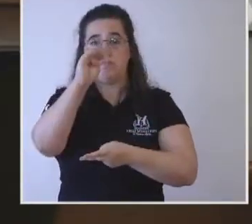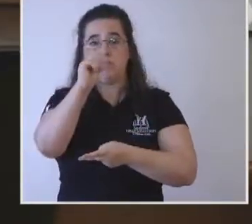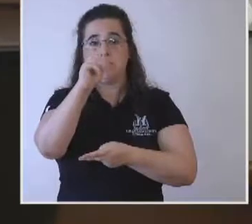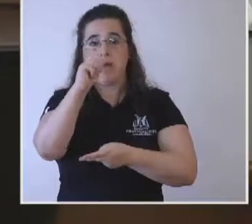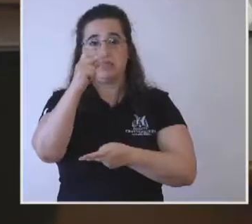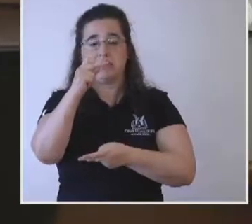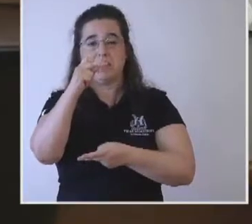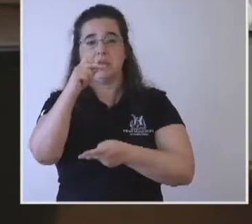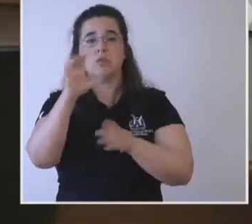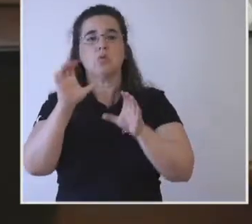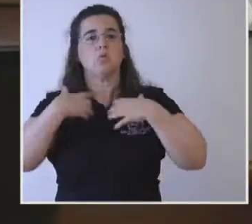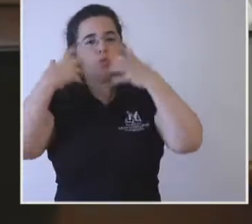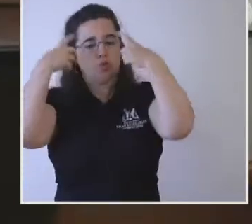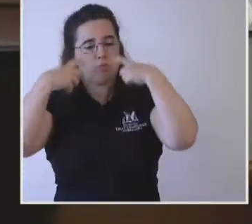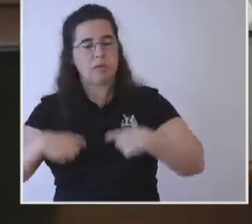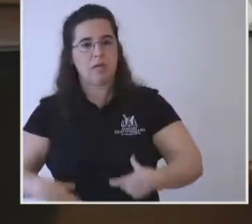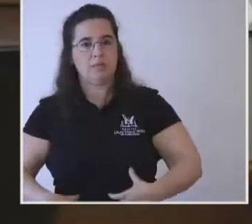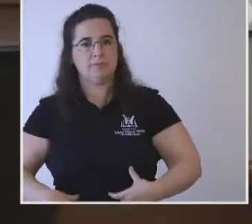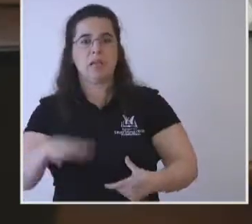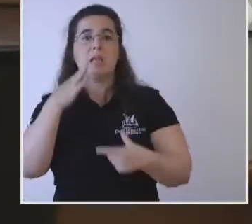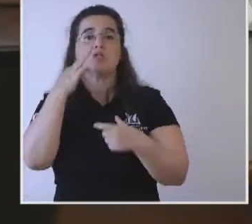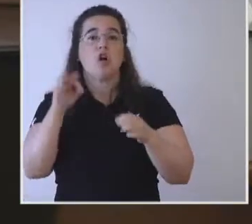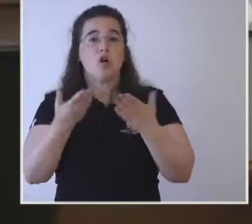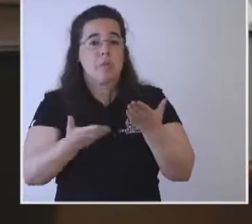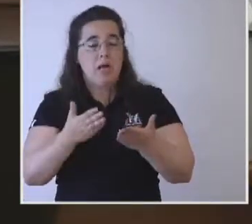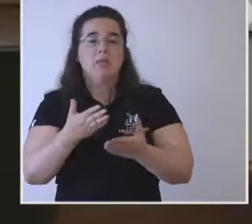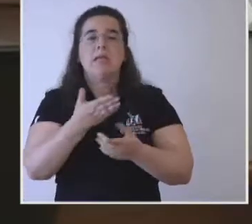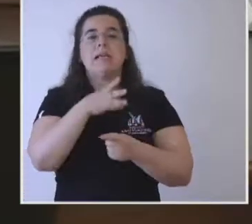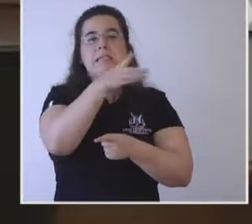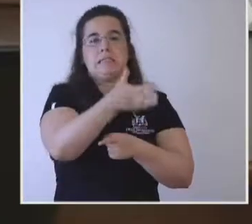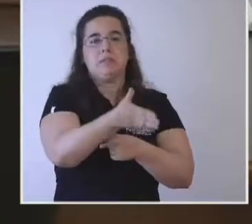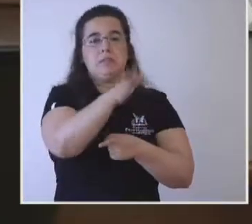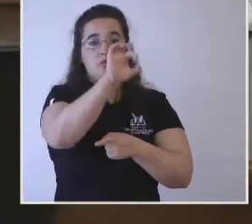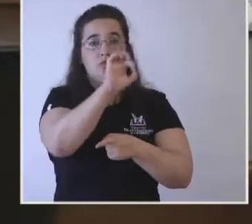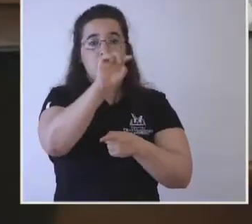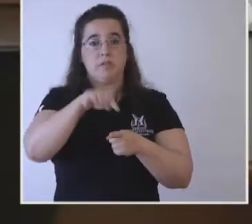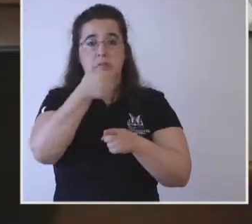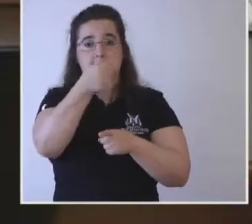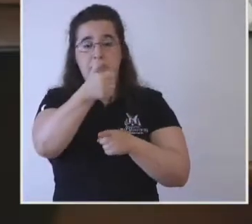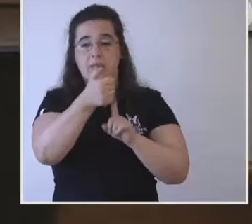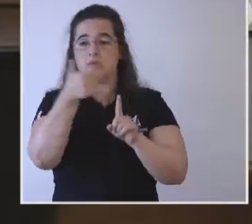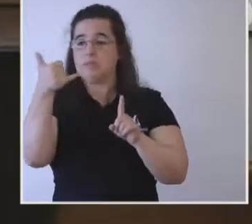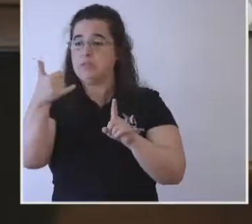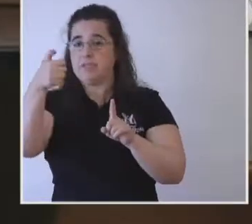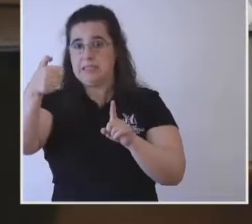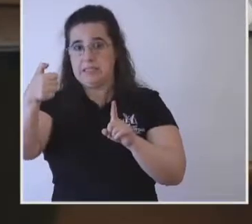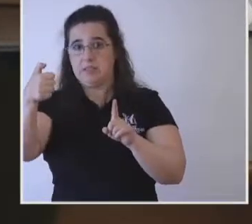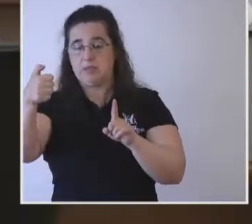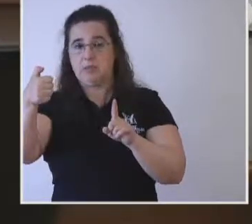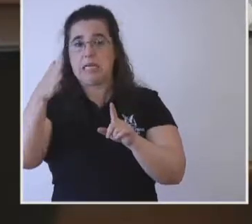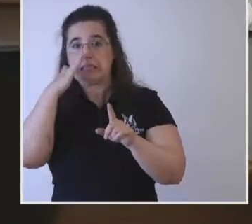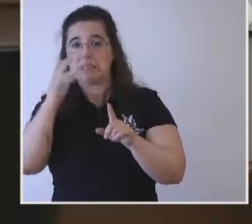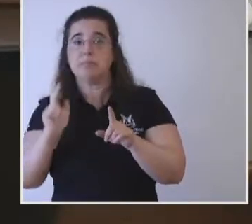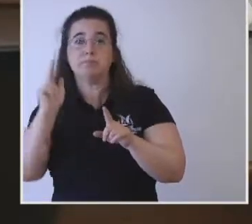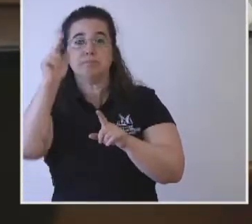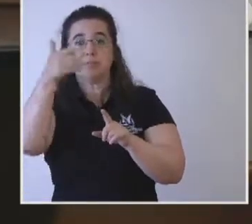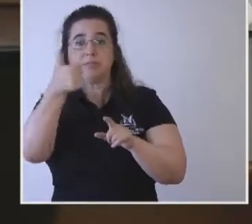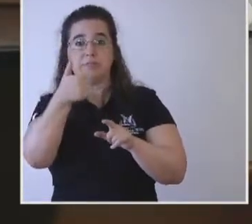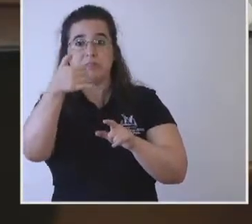peso normal estão entre 18,5 a 25. Se tiverem mais de 25, já são